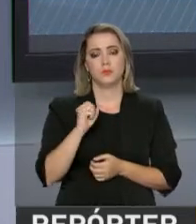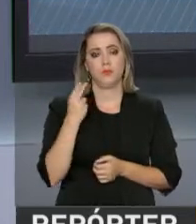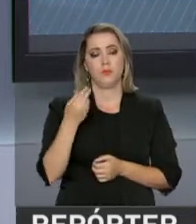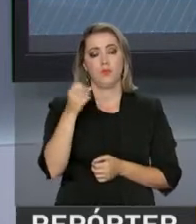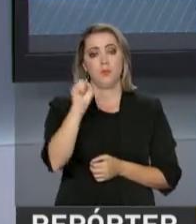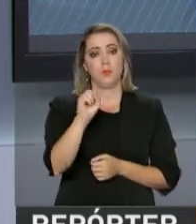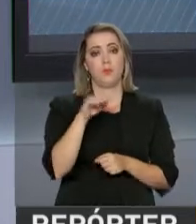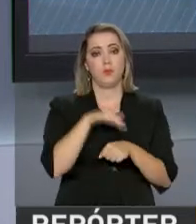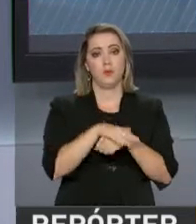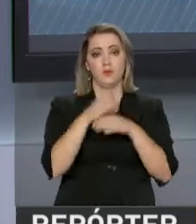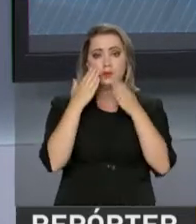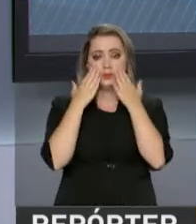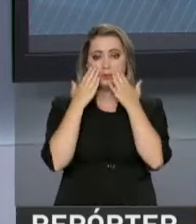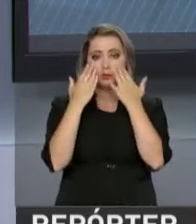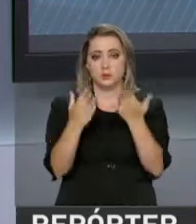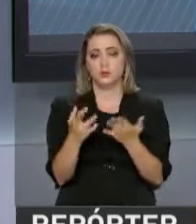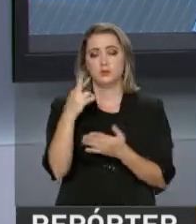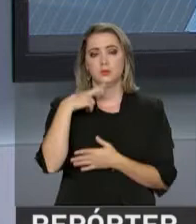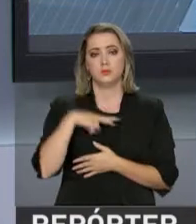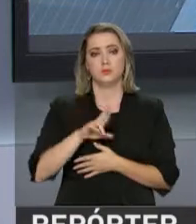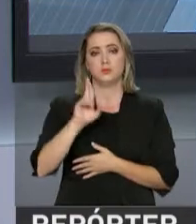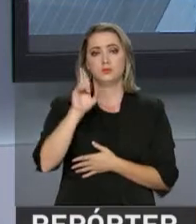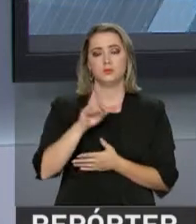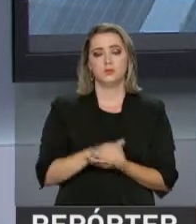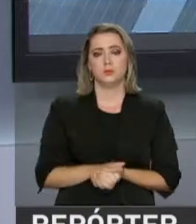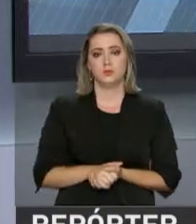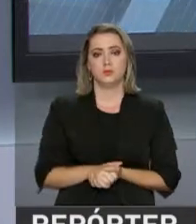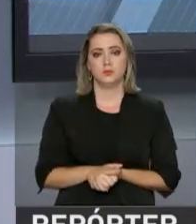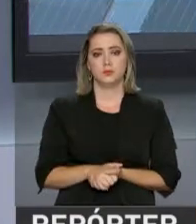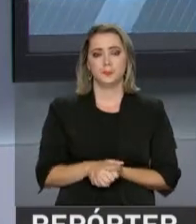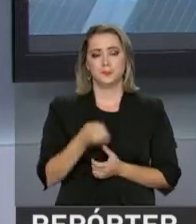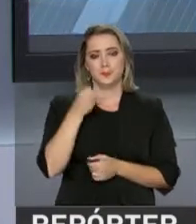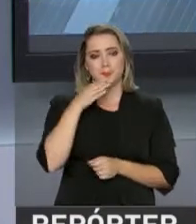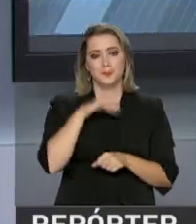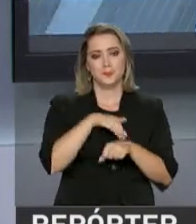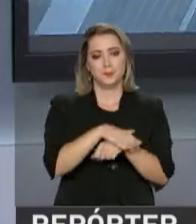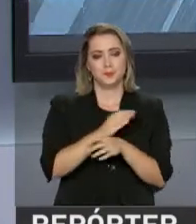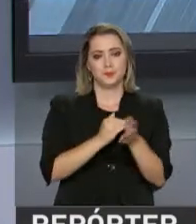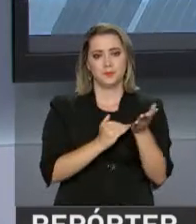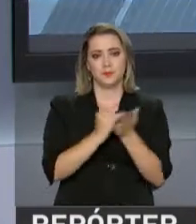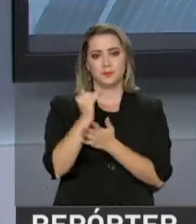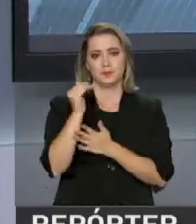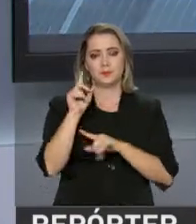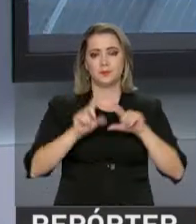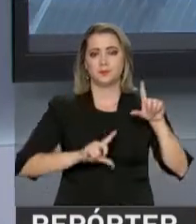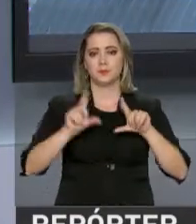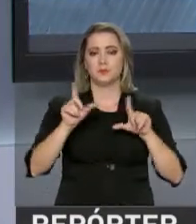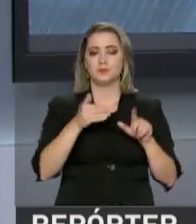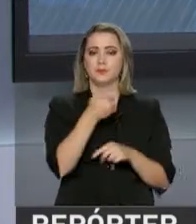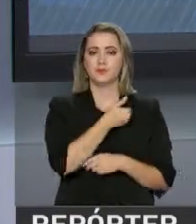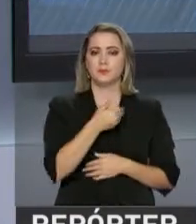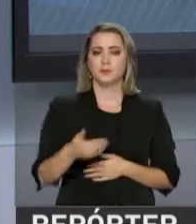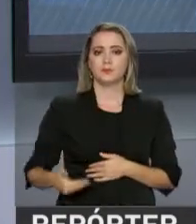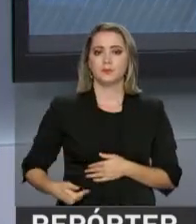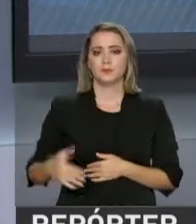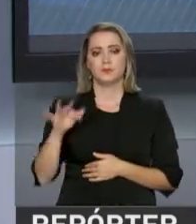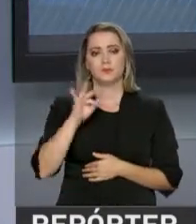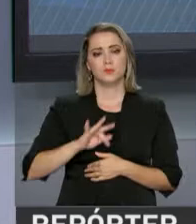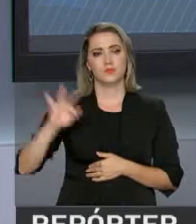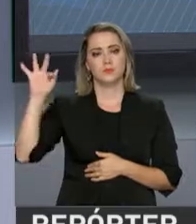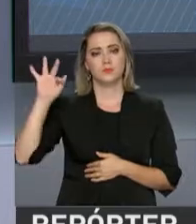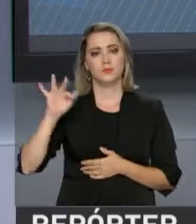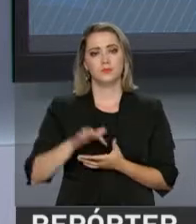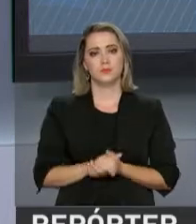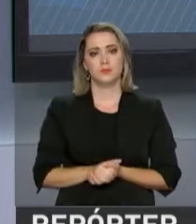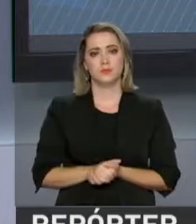ou às oito da noite na a próxima edição do repórter nbr uma ótima noite pra você continue com a gente aqui na nbr